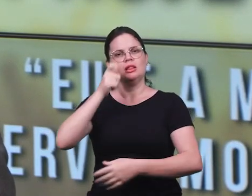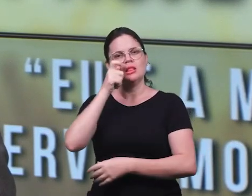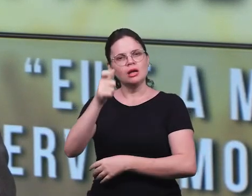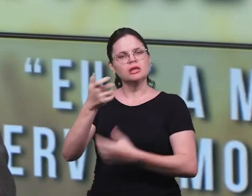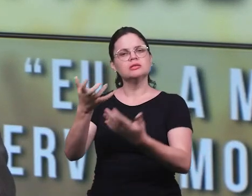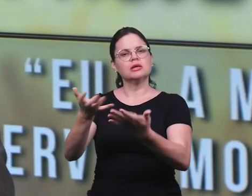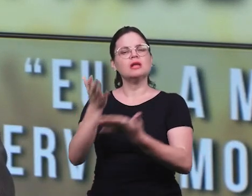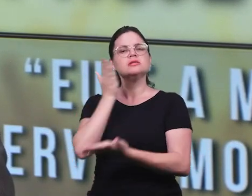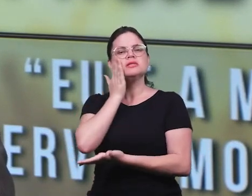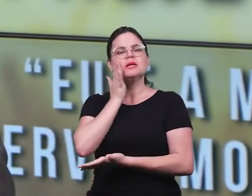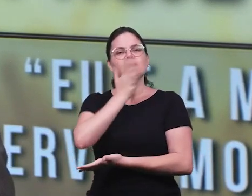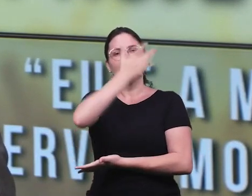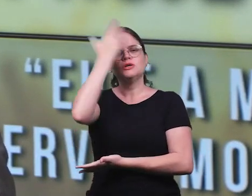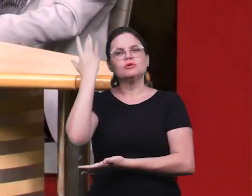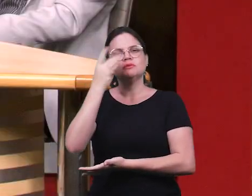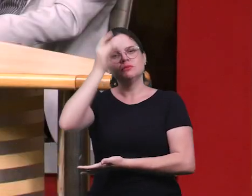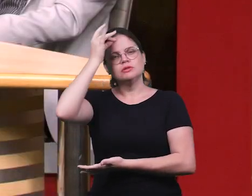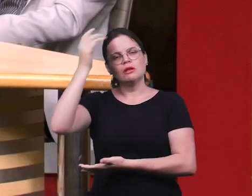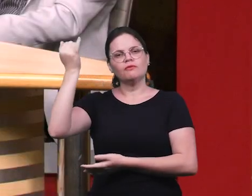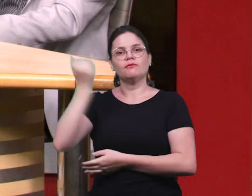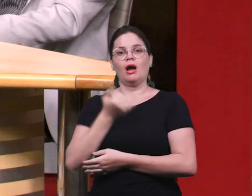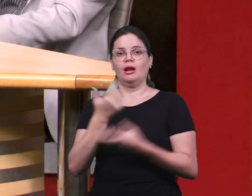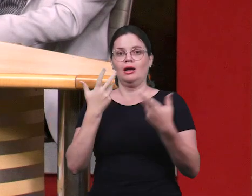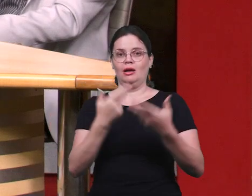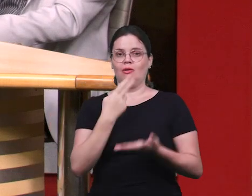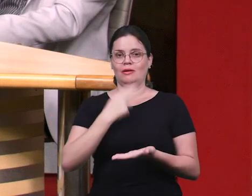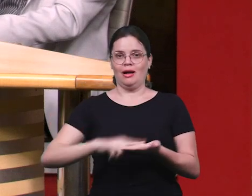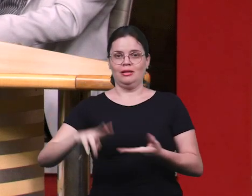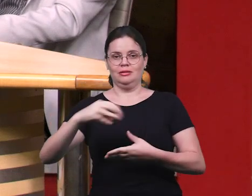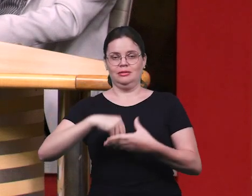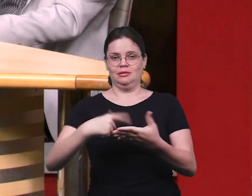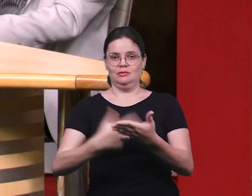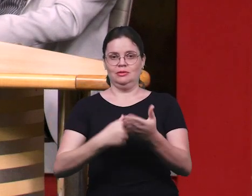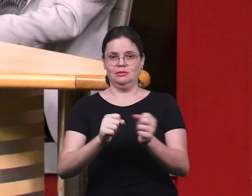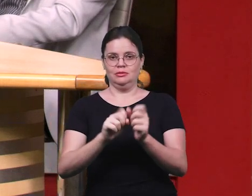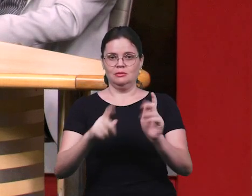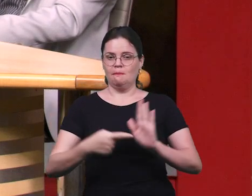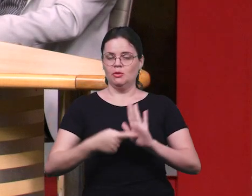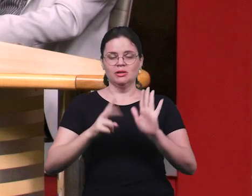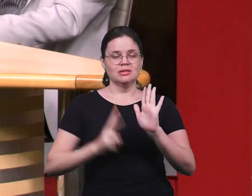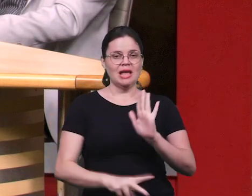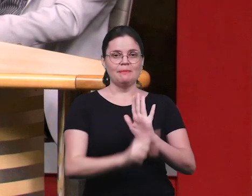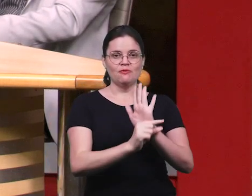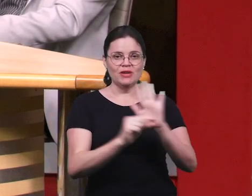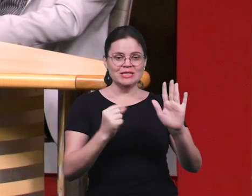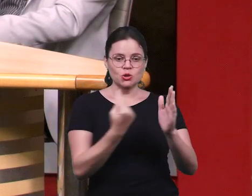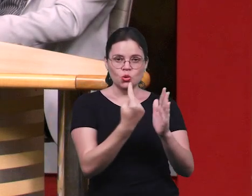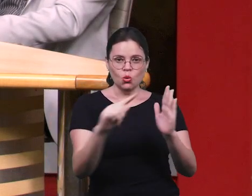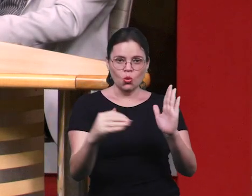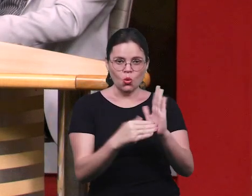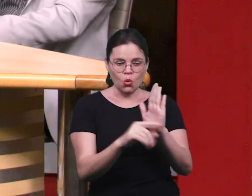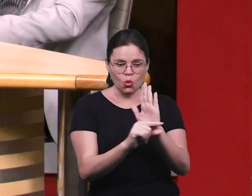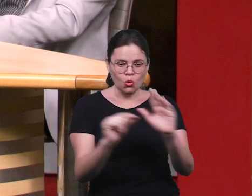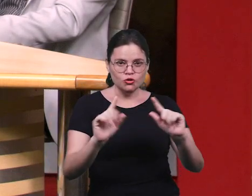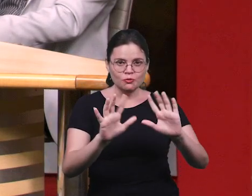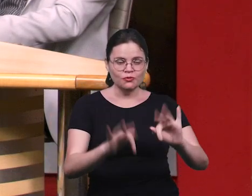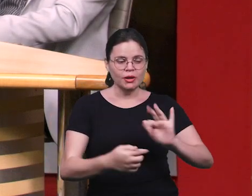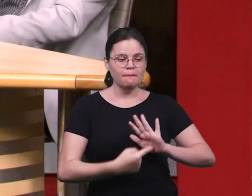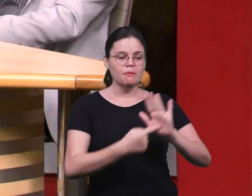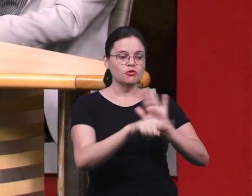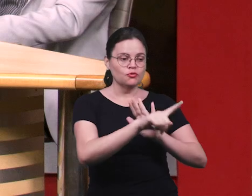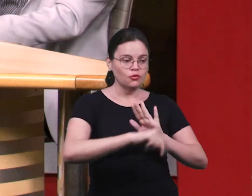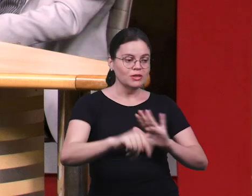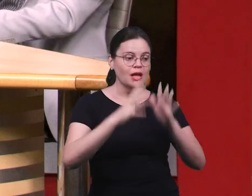seja, as cartas sempre terminam, né? Quem tem ouvidos, ouça o que o Espírito diz às igrejas, ou seja, tem um grupo,